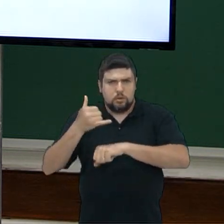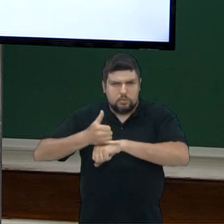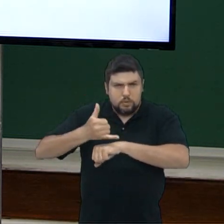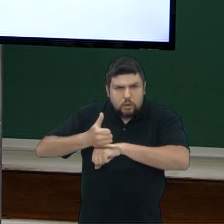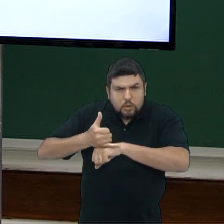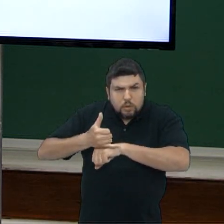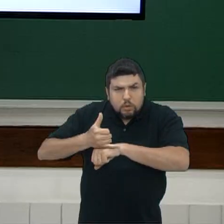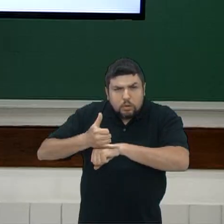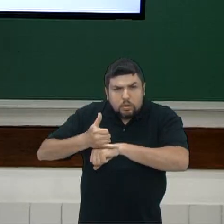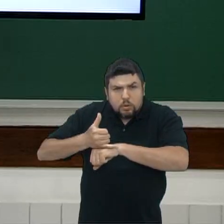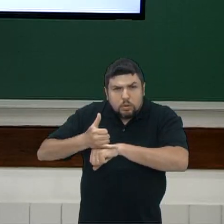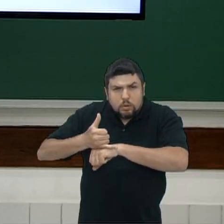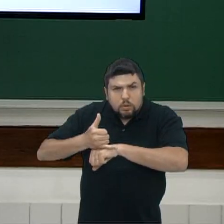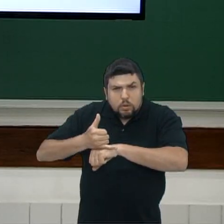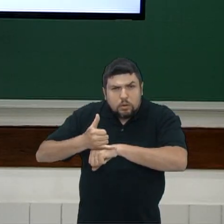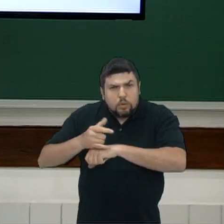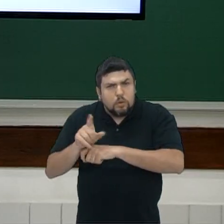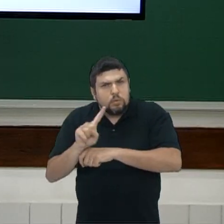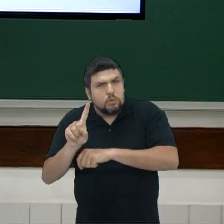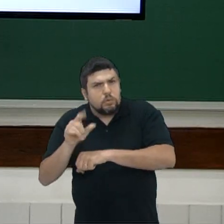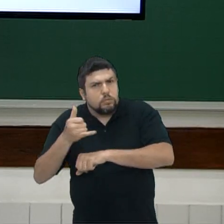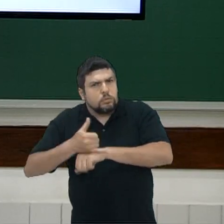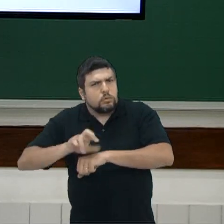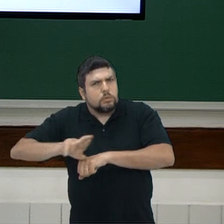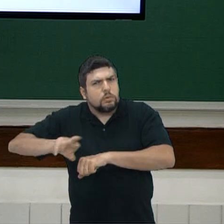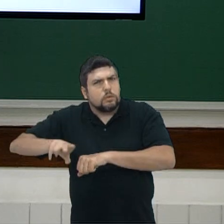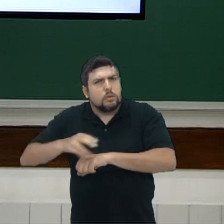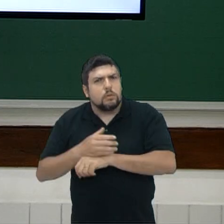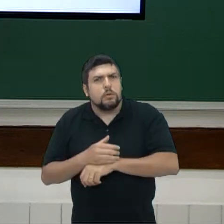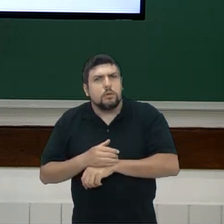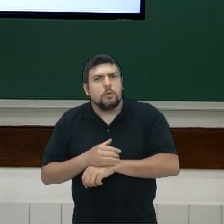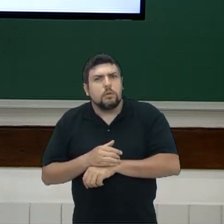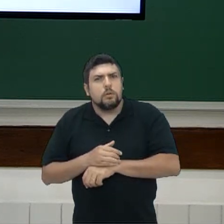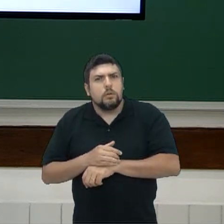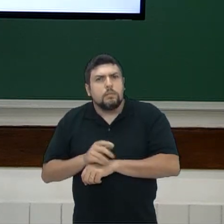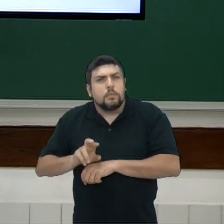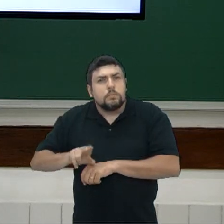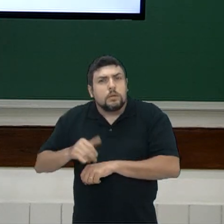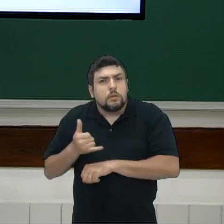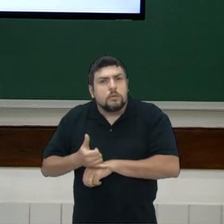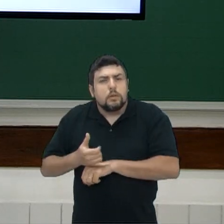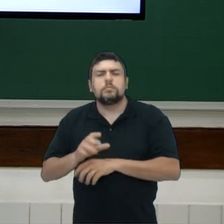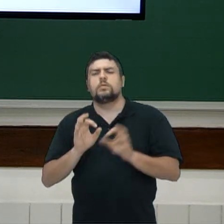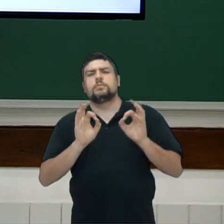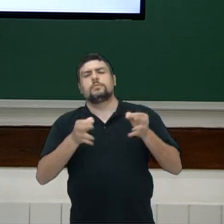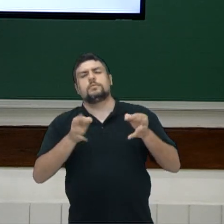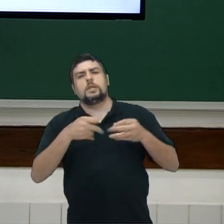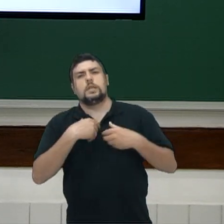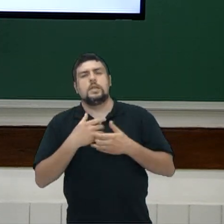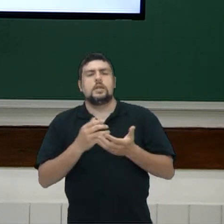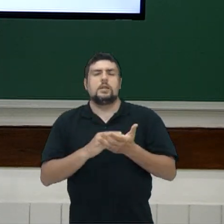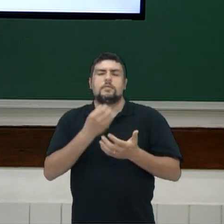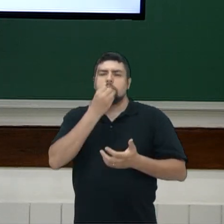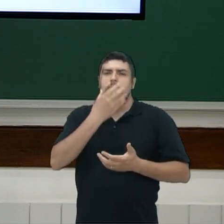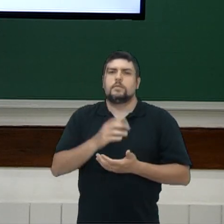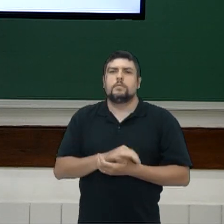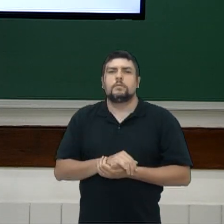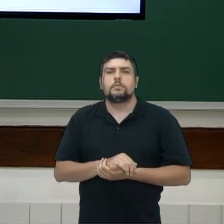metal ou é um não metal? Não metal, professor. Muito bem, exatamente, é um não